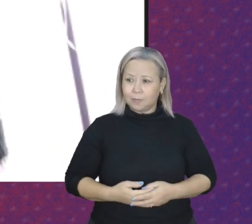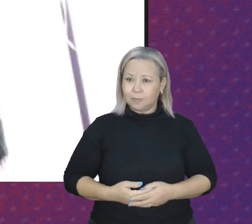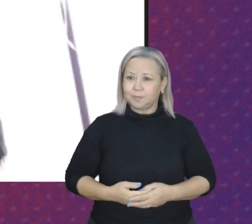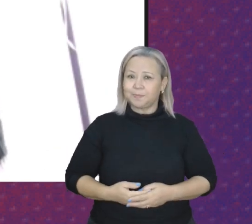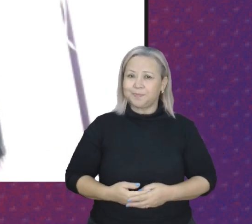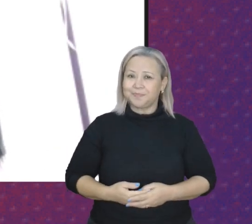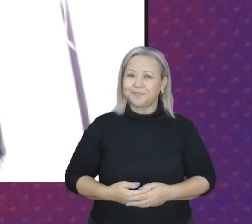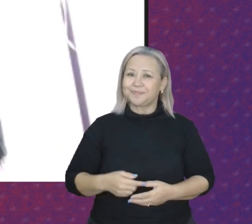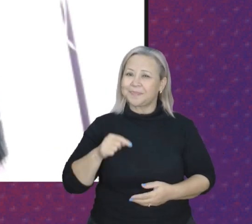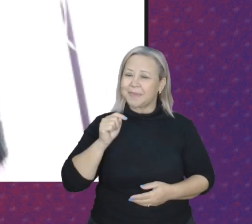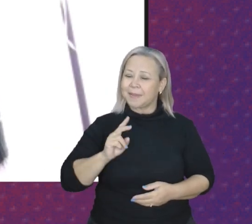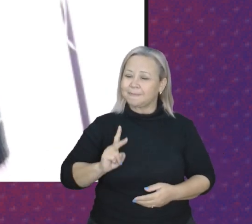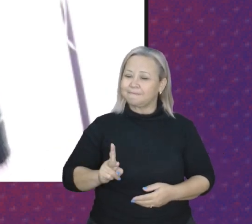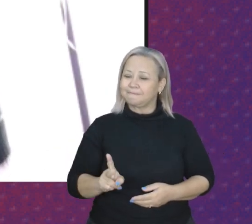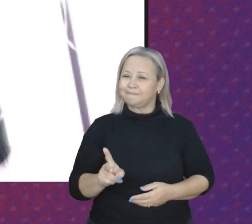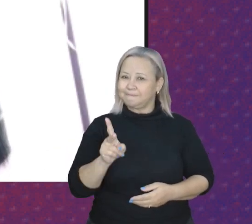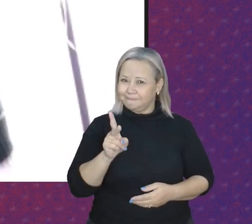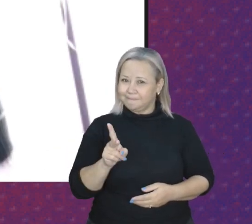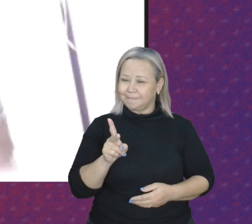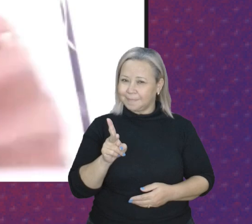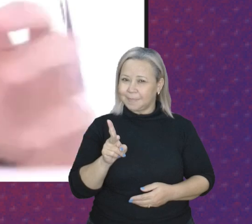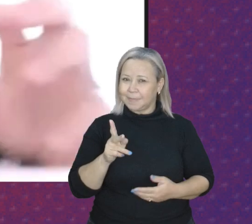aqui, sempre